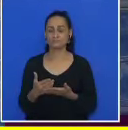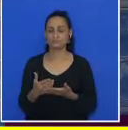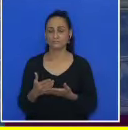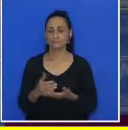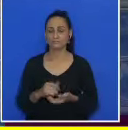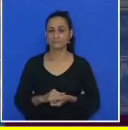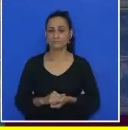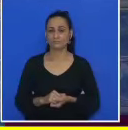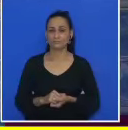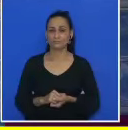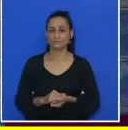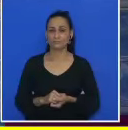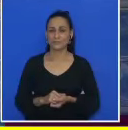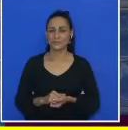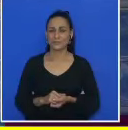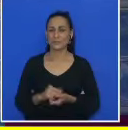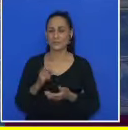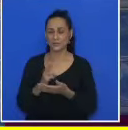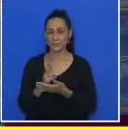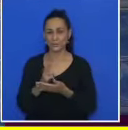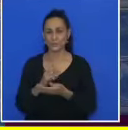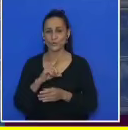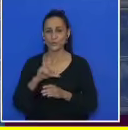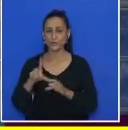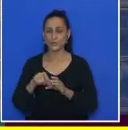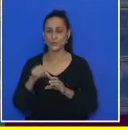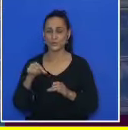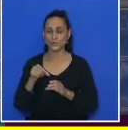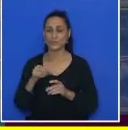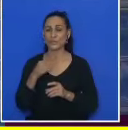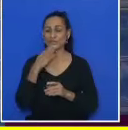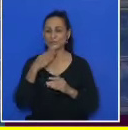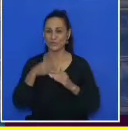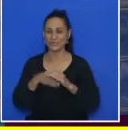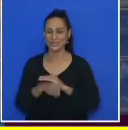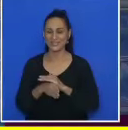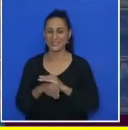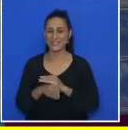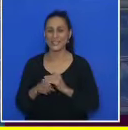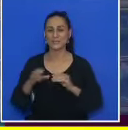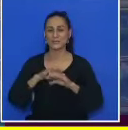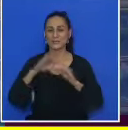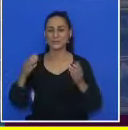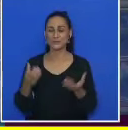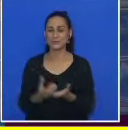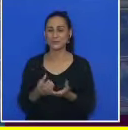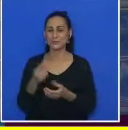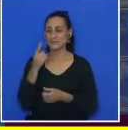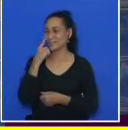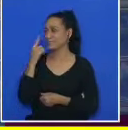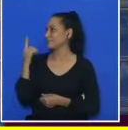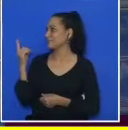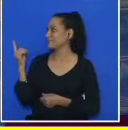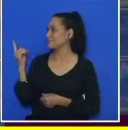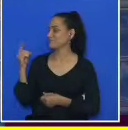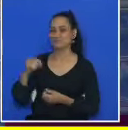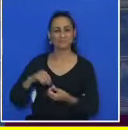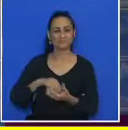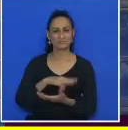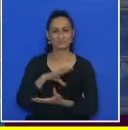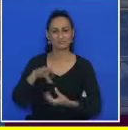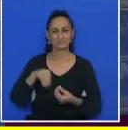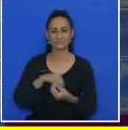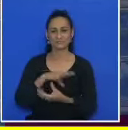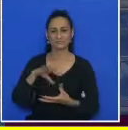do globo para seguirmos com o sorteio da Time Mania. Globo ligado,